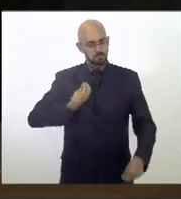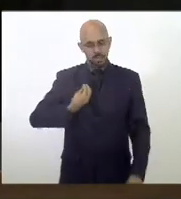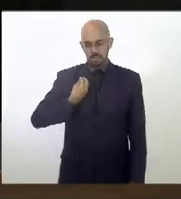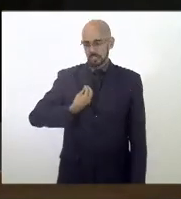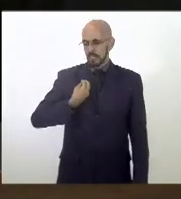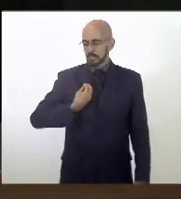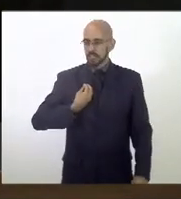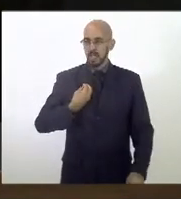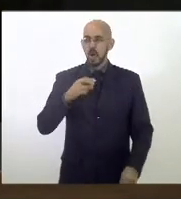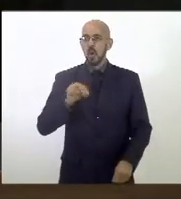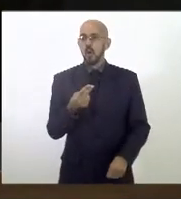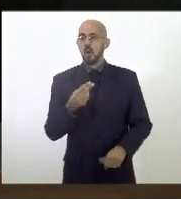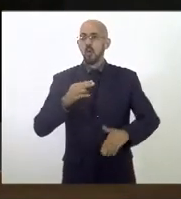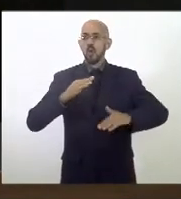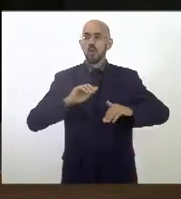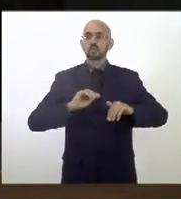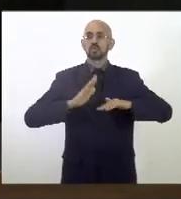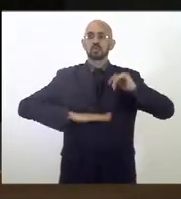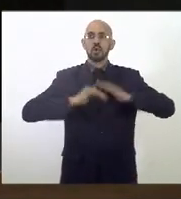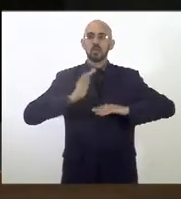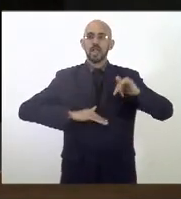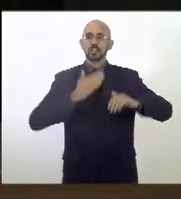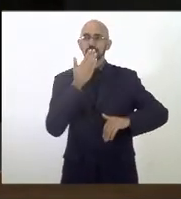proibir, ou de alguma forma tentar